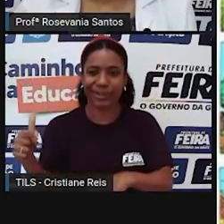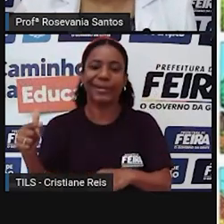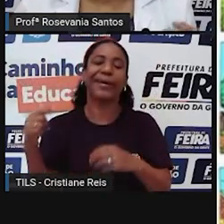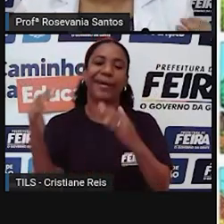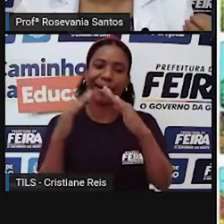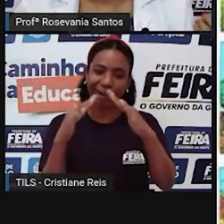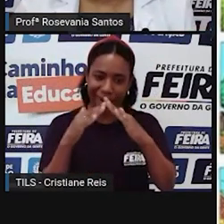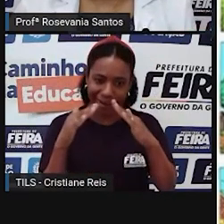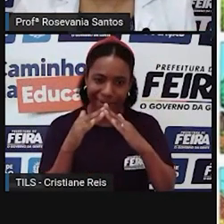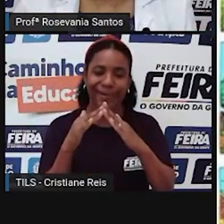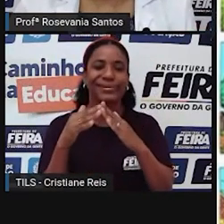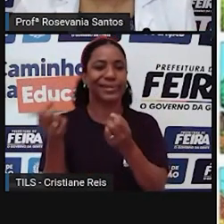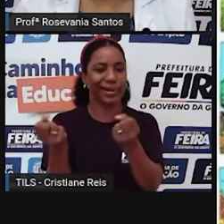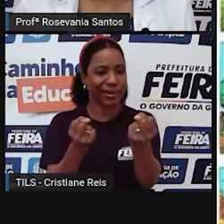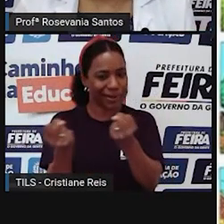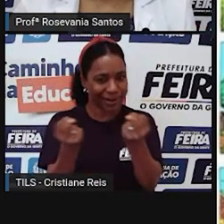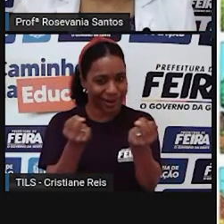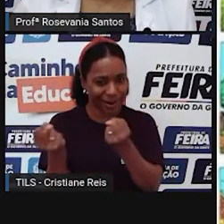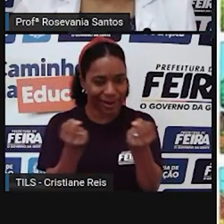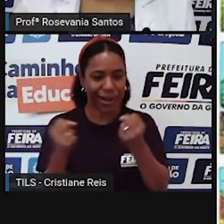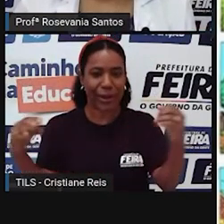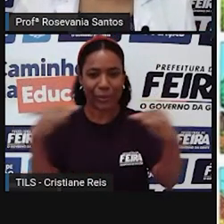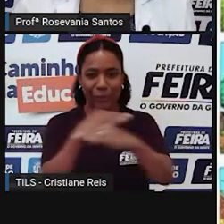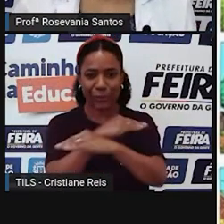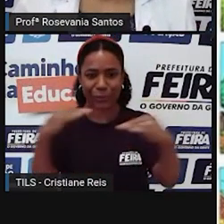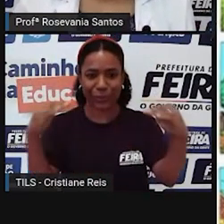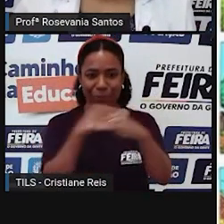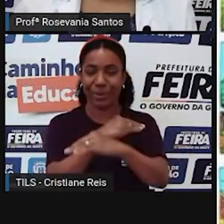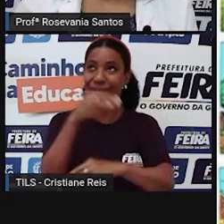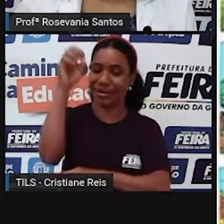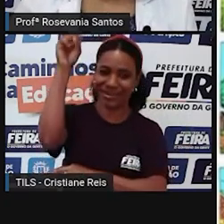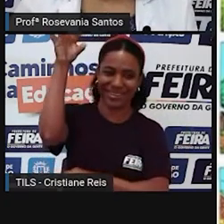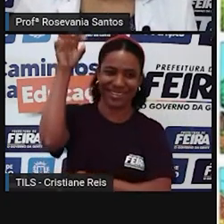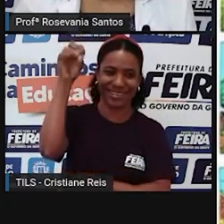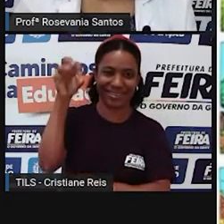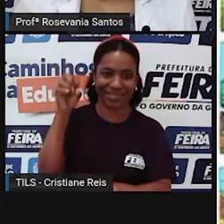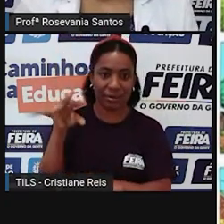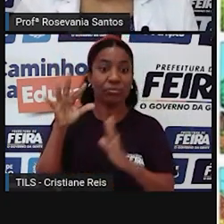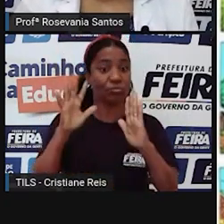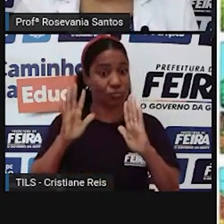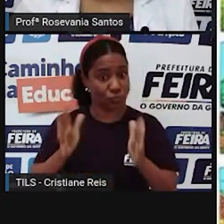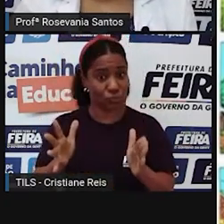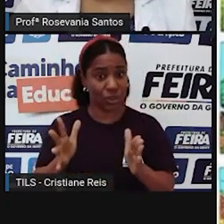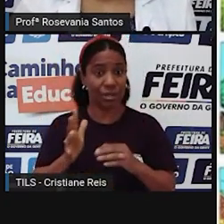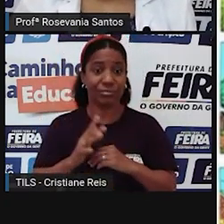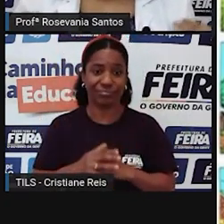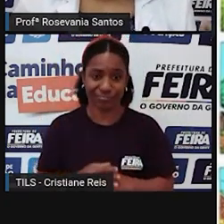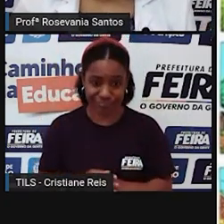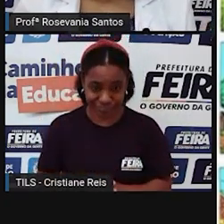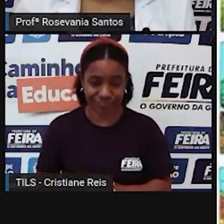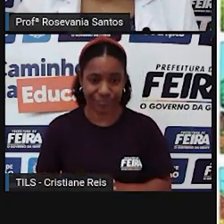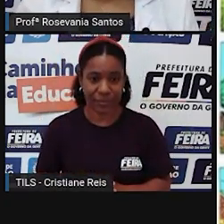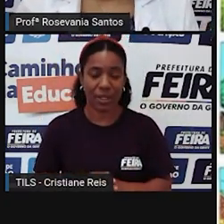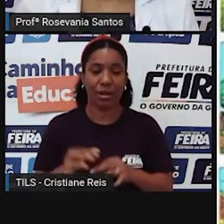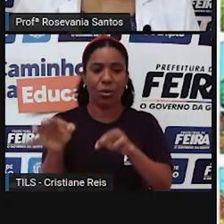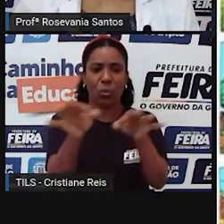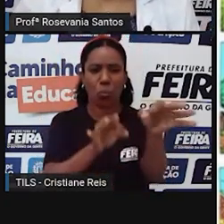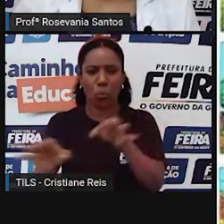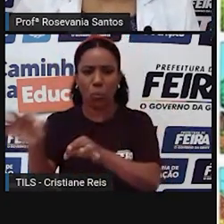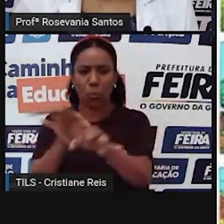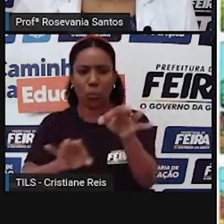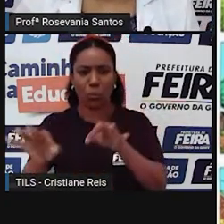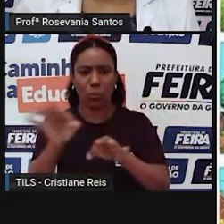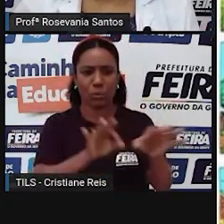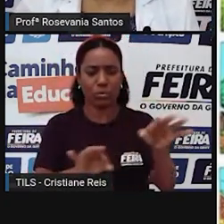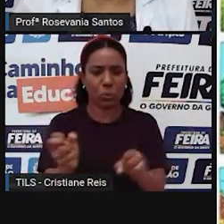casas, já tem, né, semáforos, todas essas coisas que colocam para organizar o espaço para que as pessoas vivam,